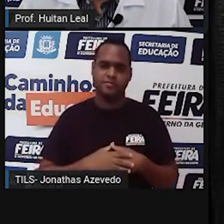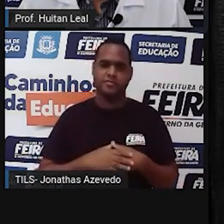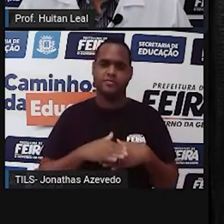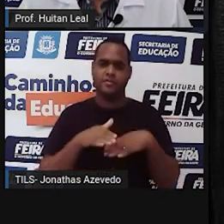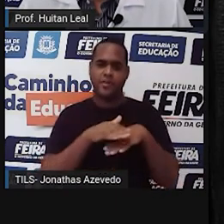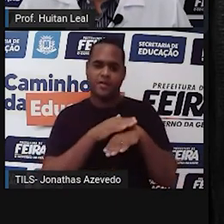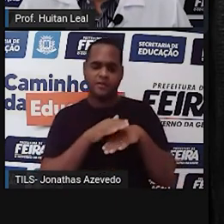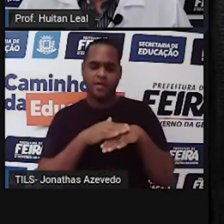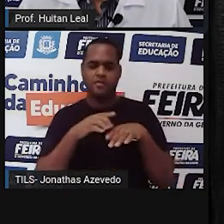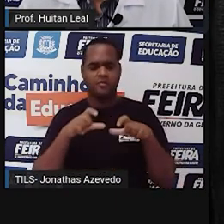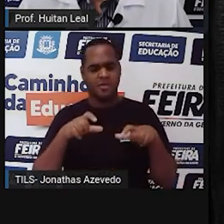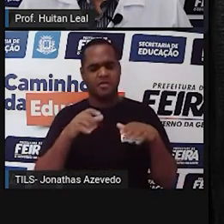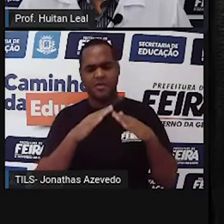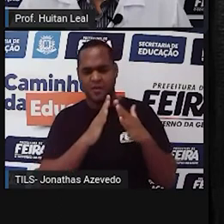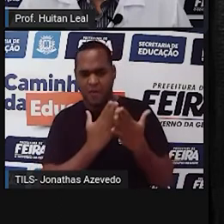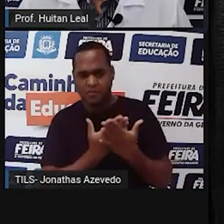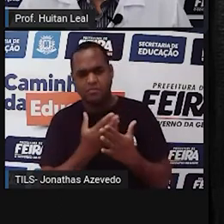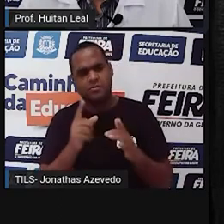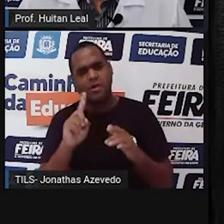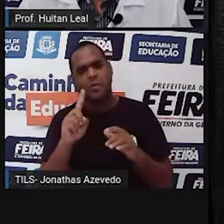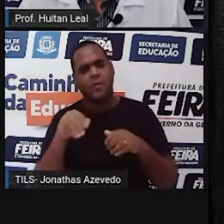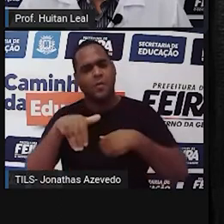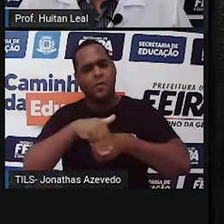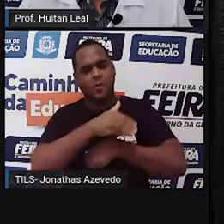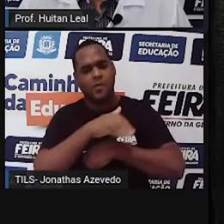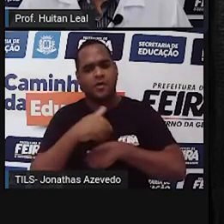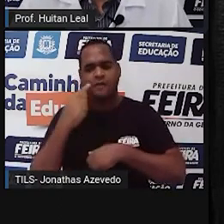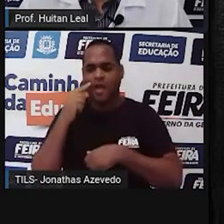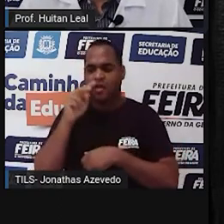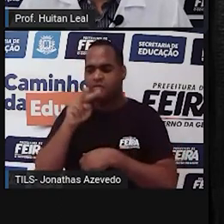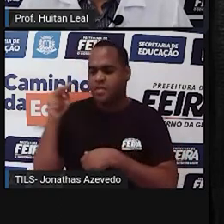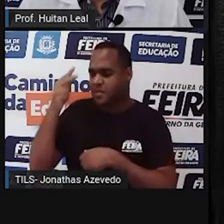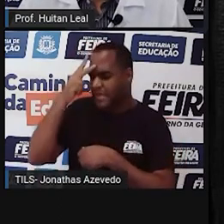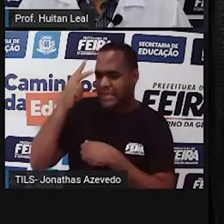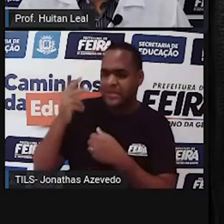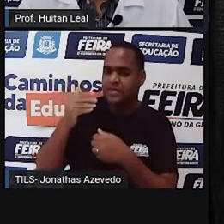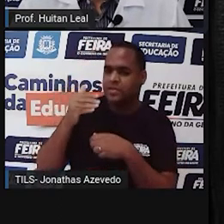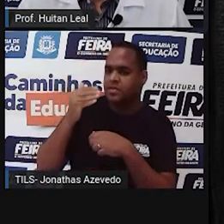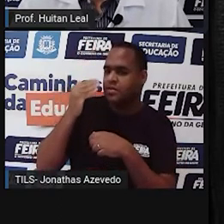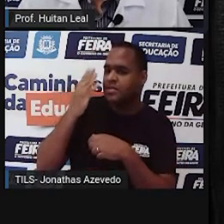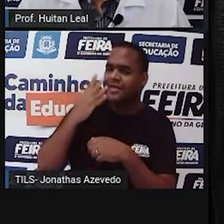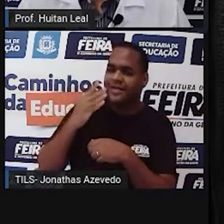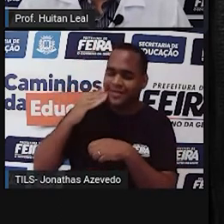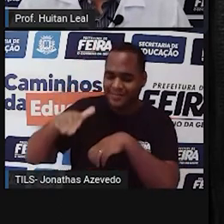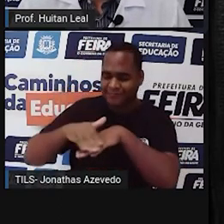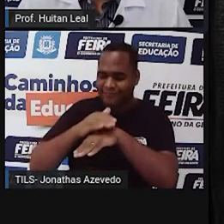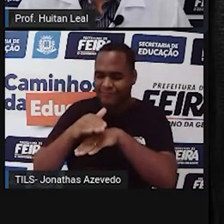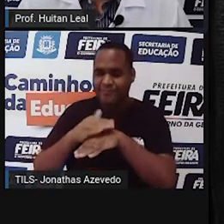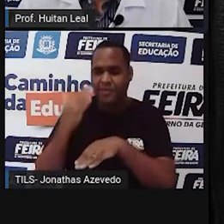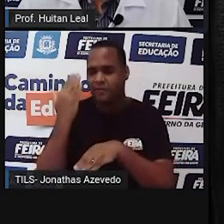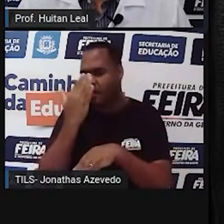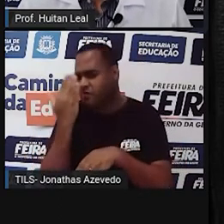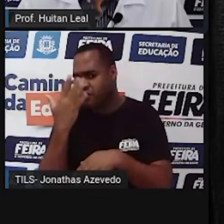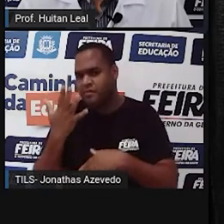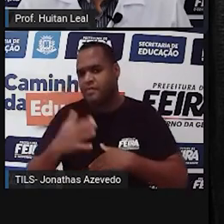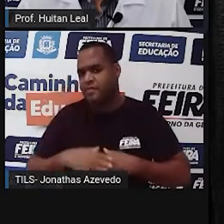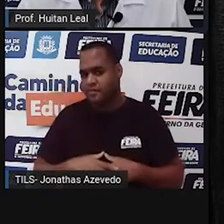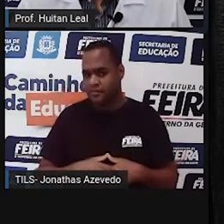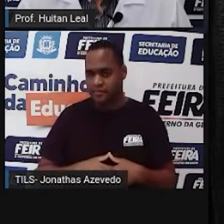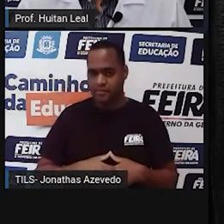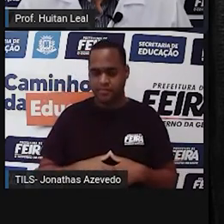filho, não na rua, quando vejo crianças descalças. Interessante, né? Esse personagem faz umas